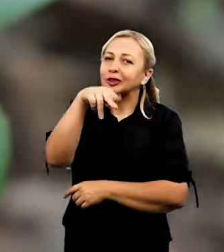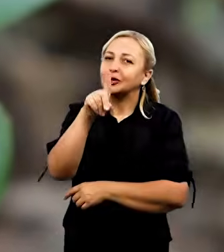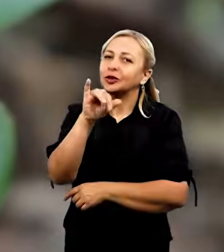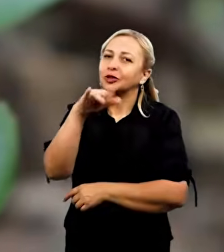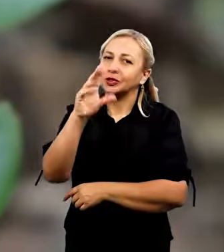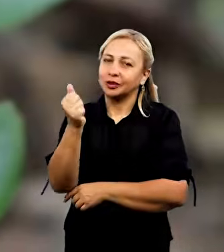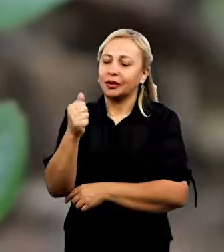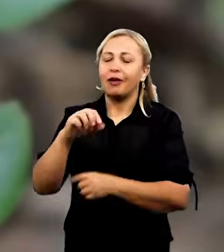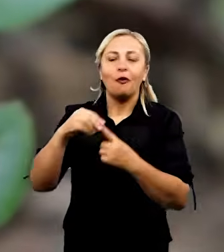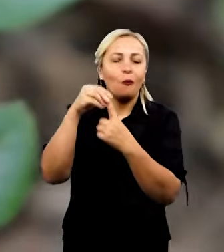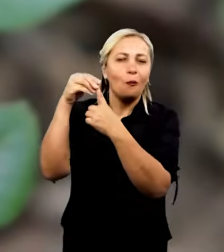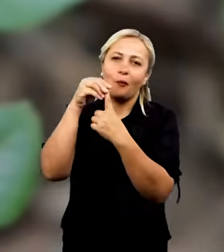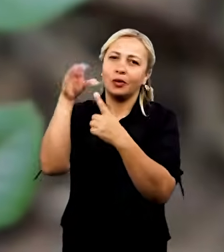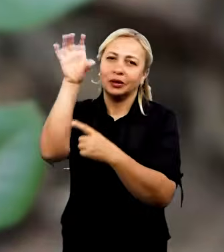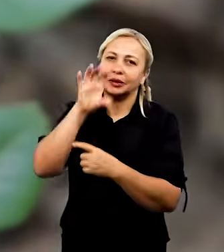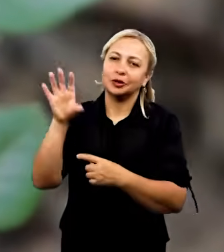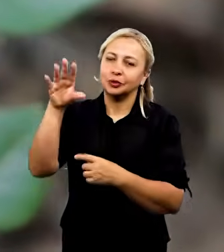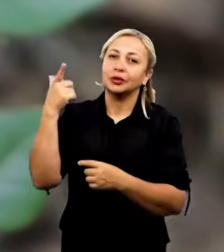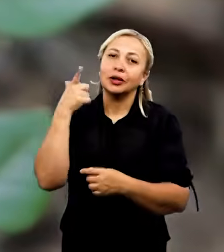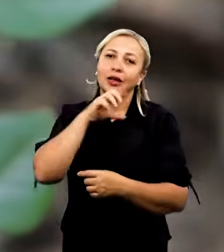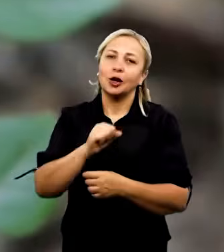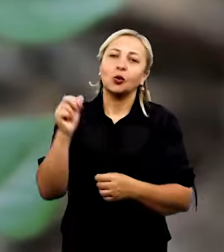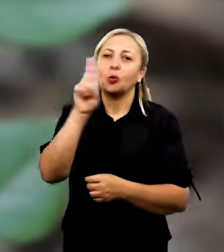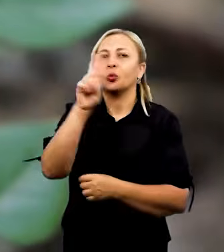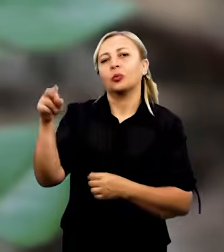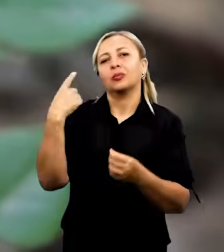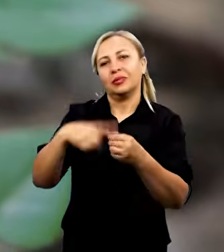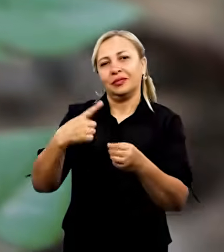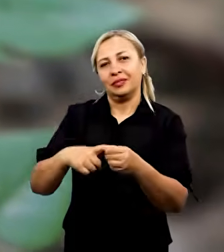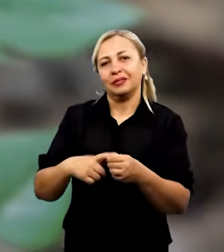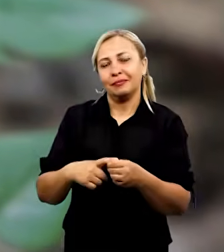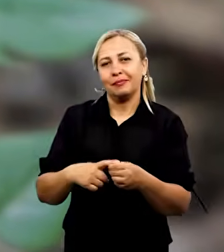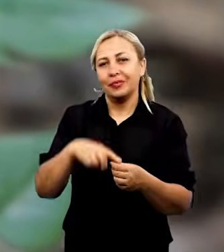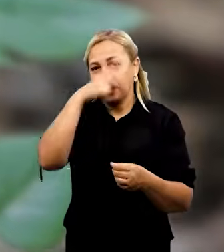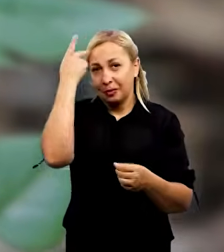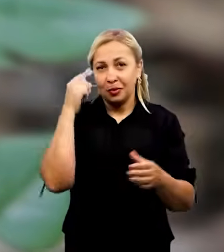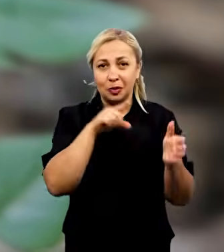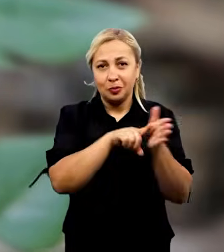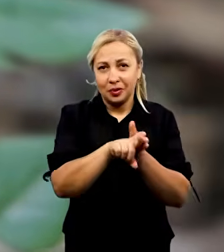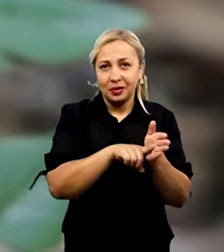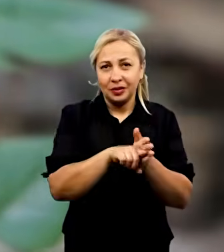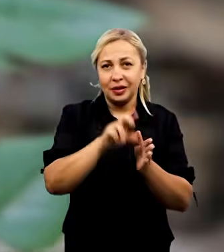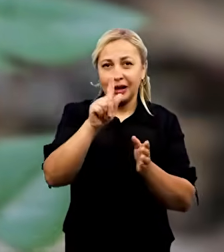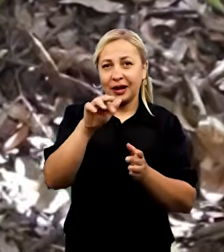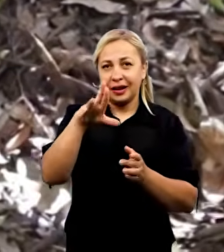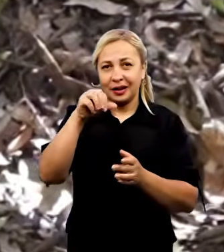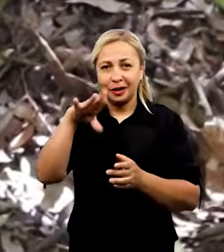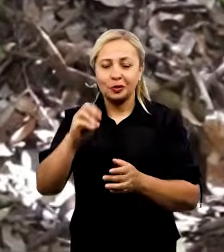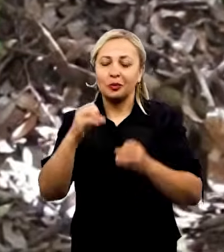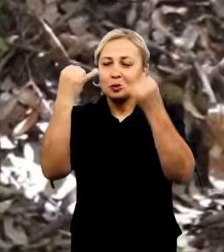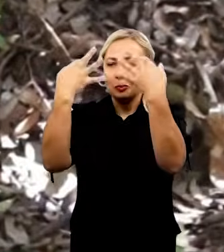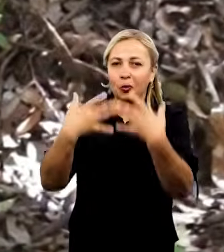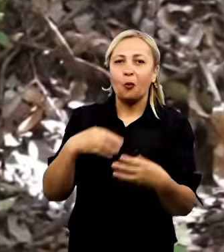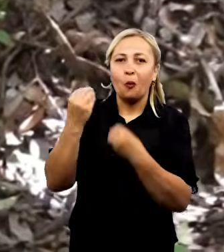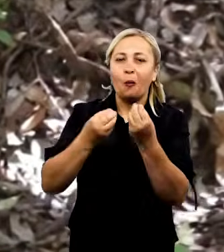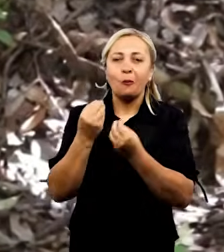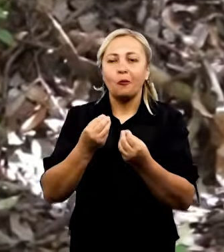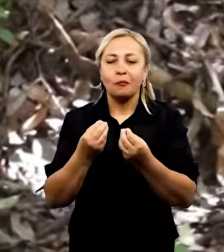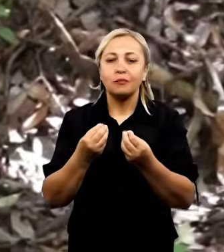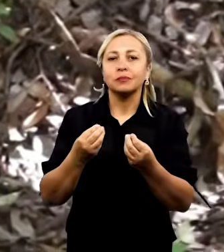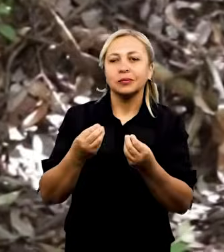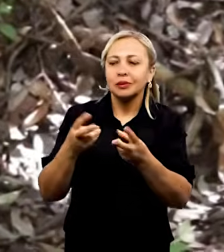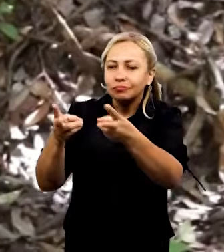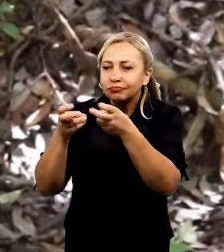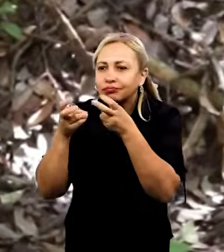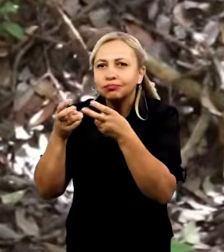nova de azedinha. A planta é única da região e ganhou o nome da cidade. O pesquisador Grenivel